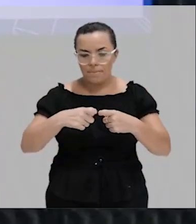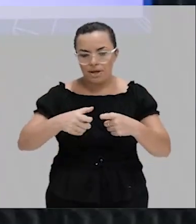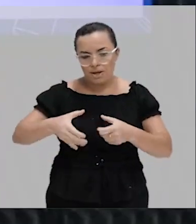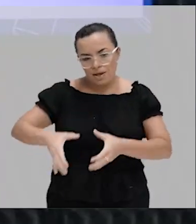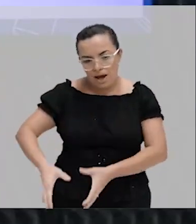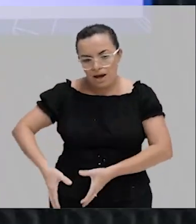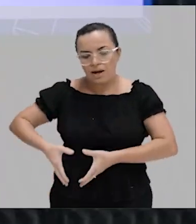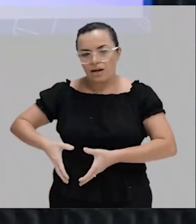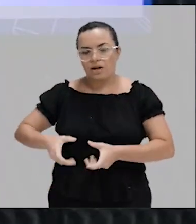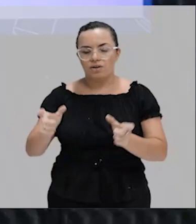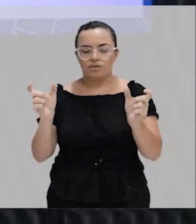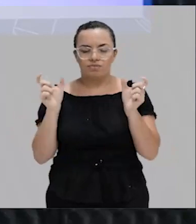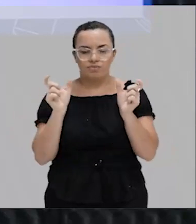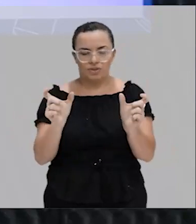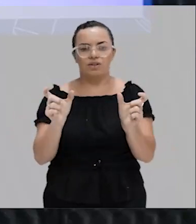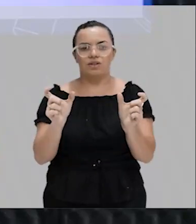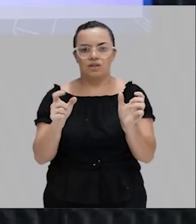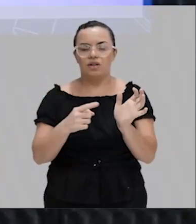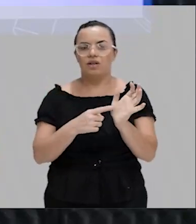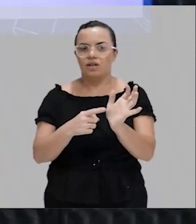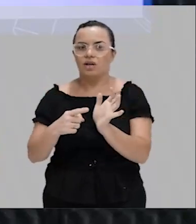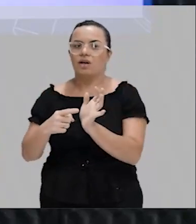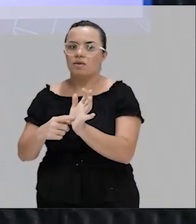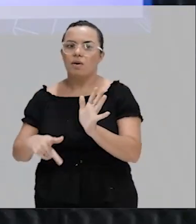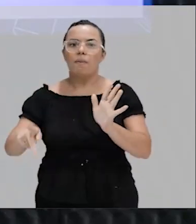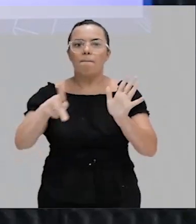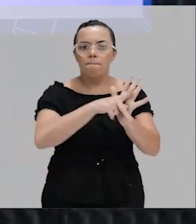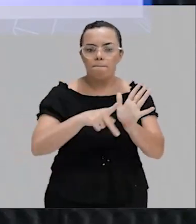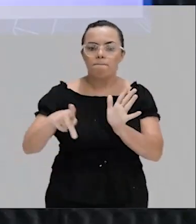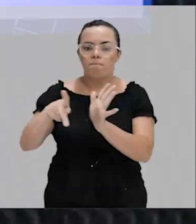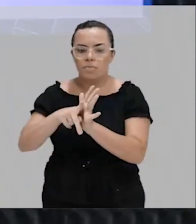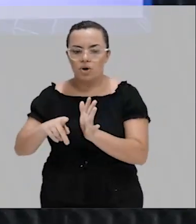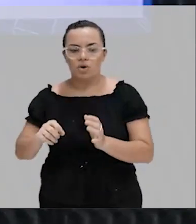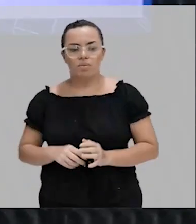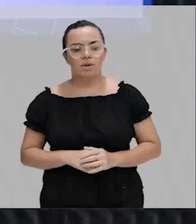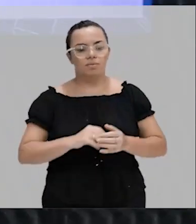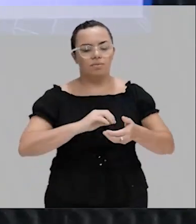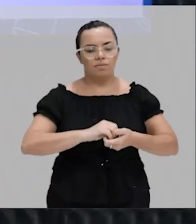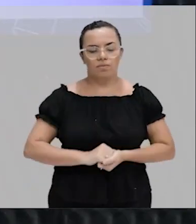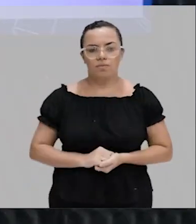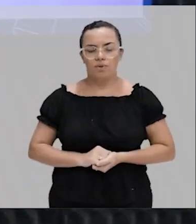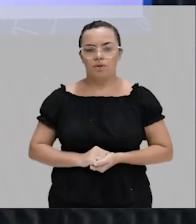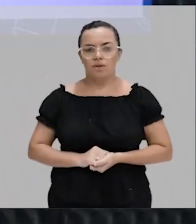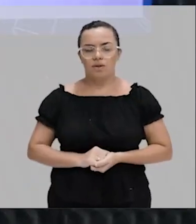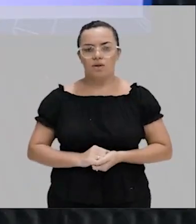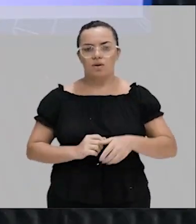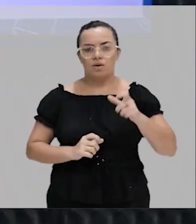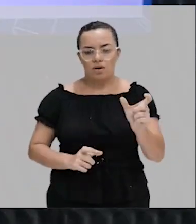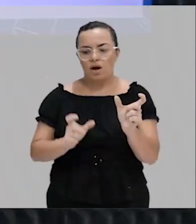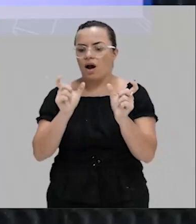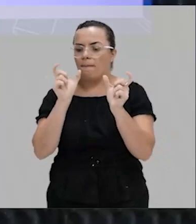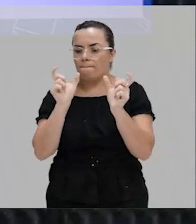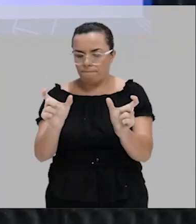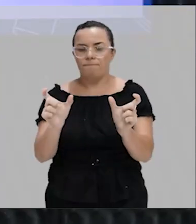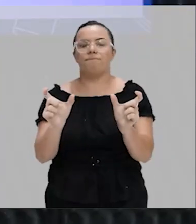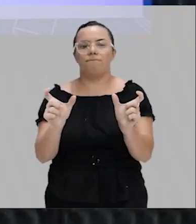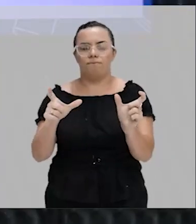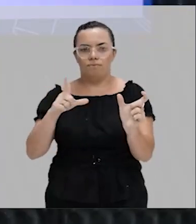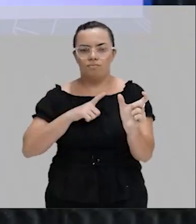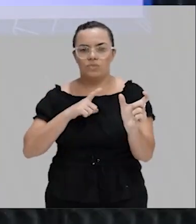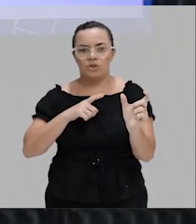próprias. Redator-chefe, redatores, chefes. Ou seja, são palavras que têm autonomia